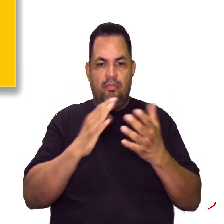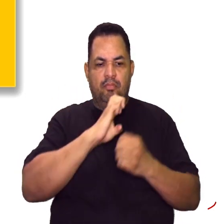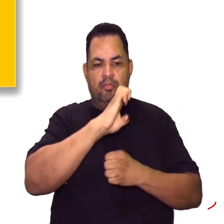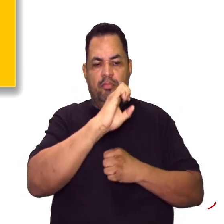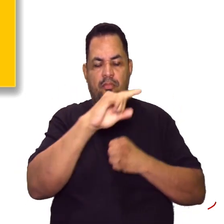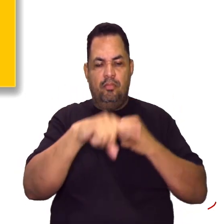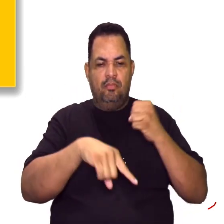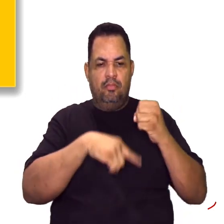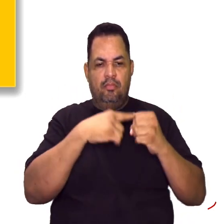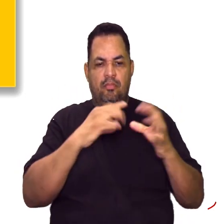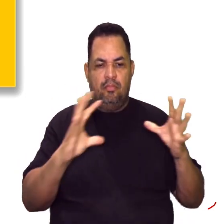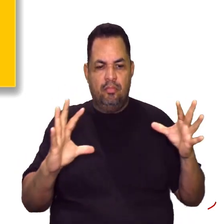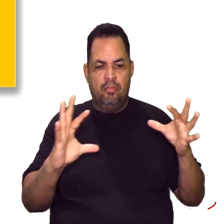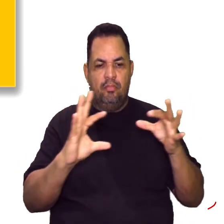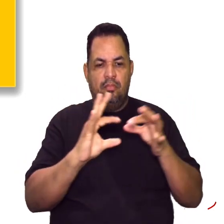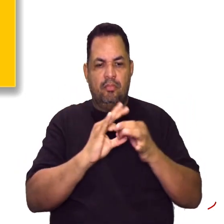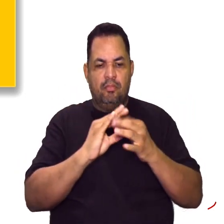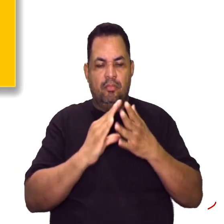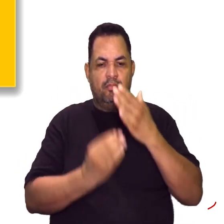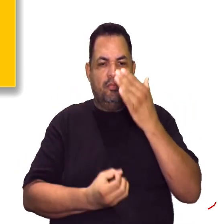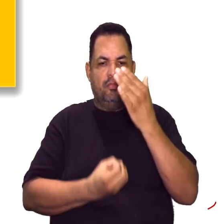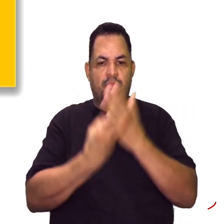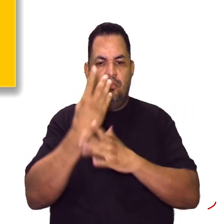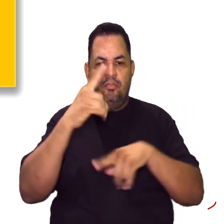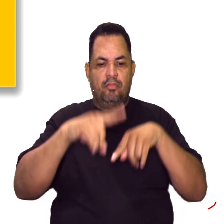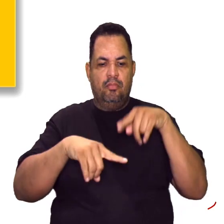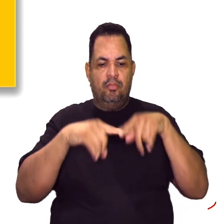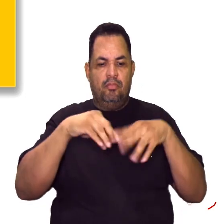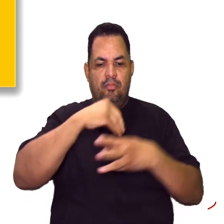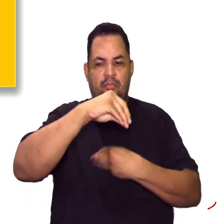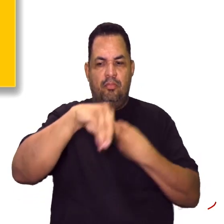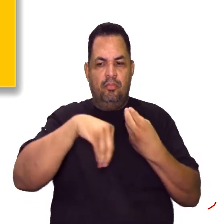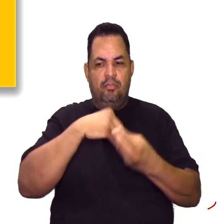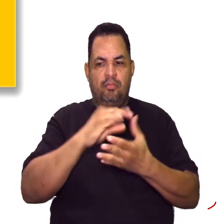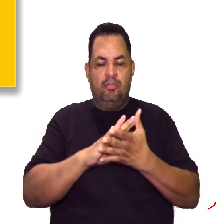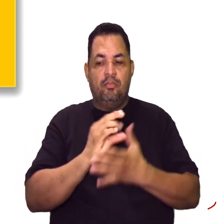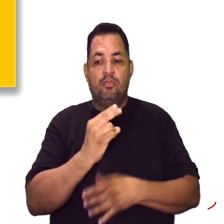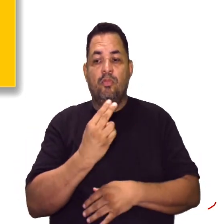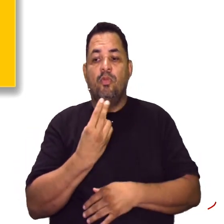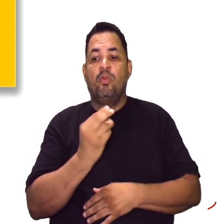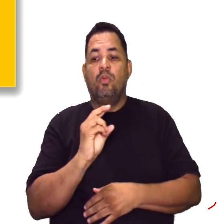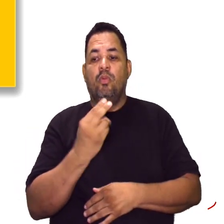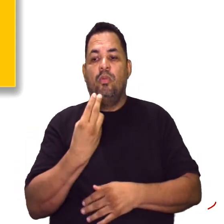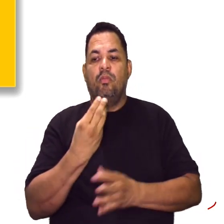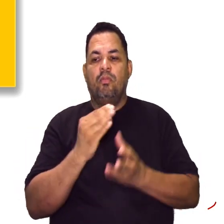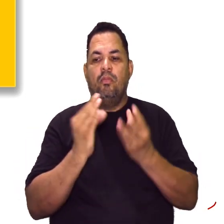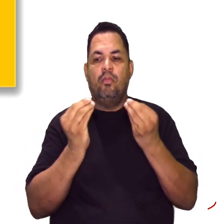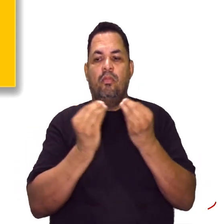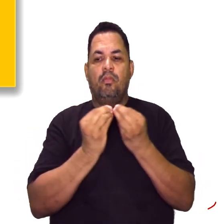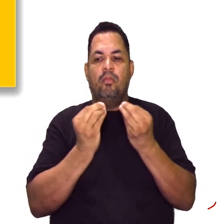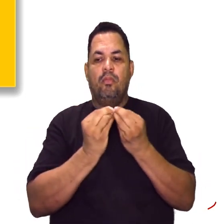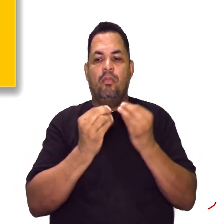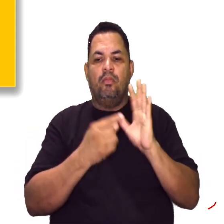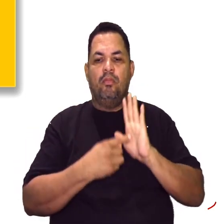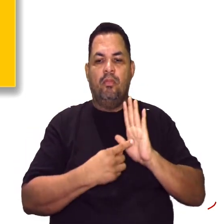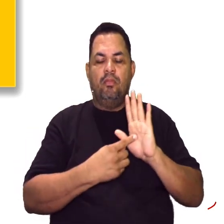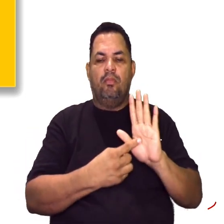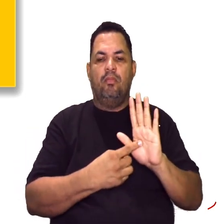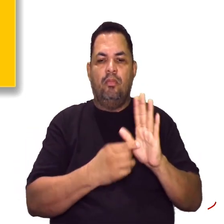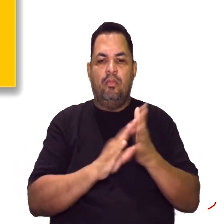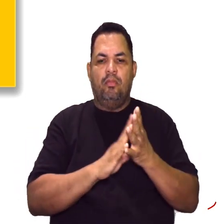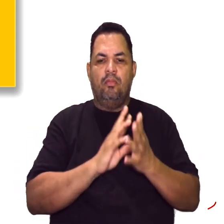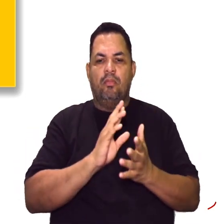ligam na formação dos compostos ou na formação das moléculas que representam as